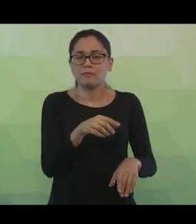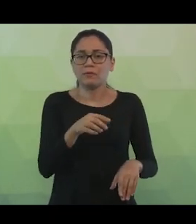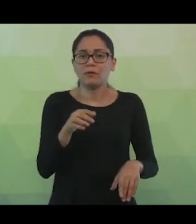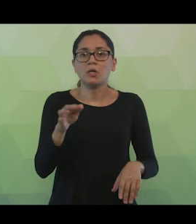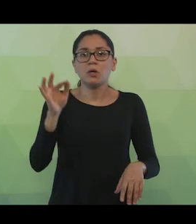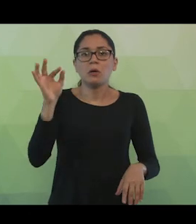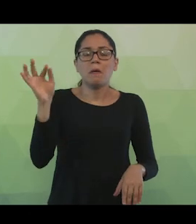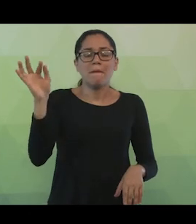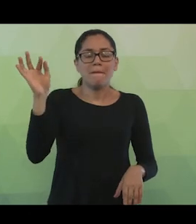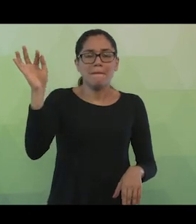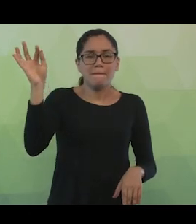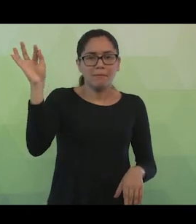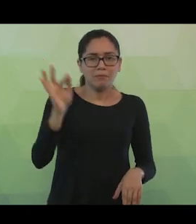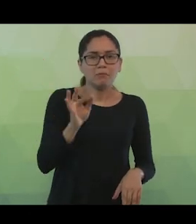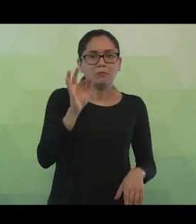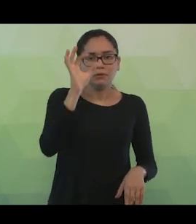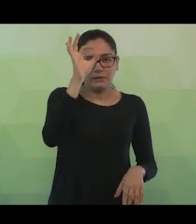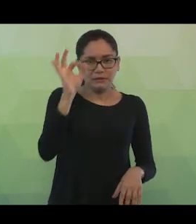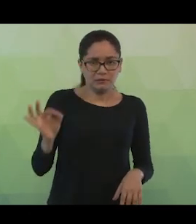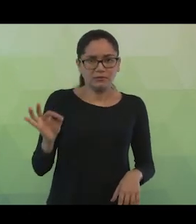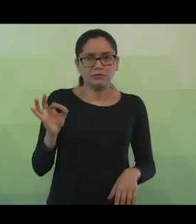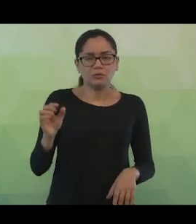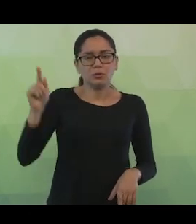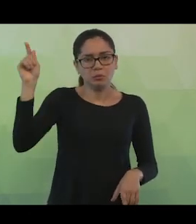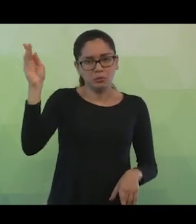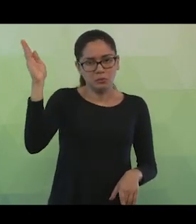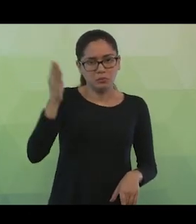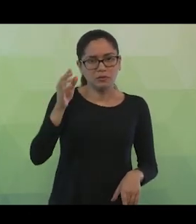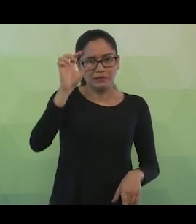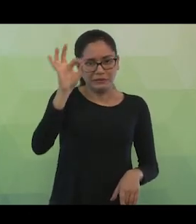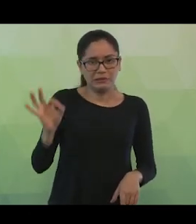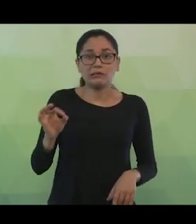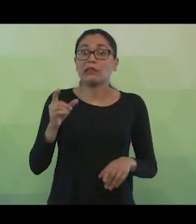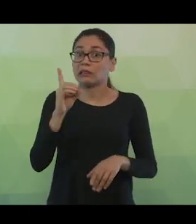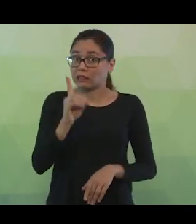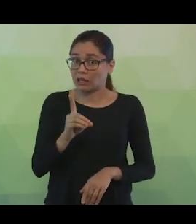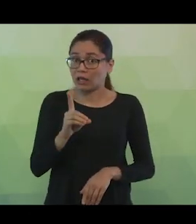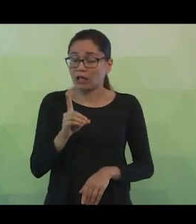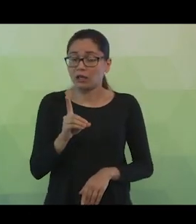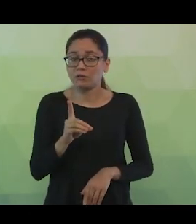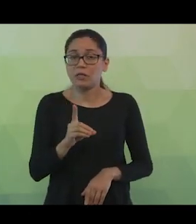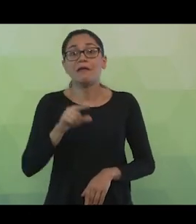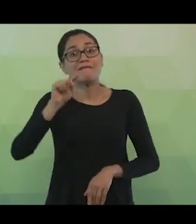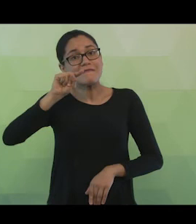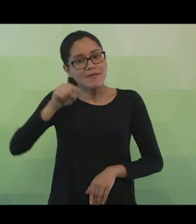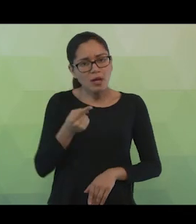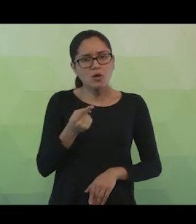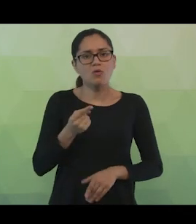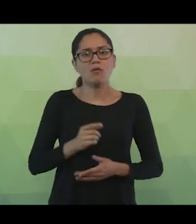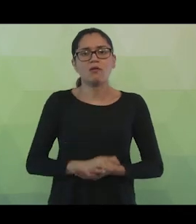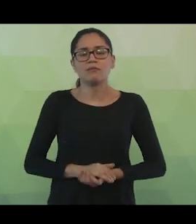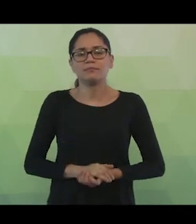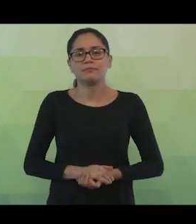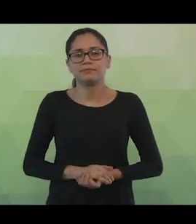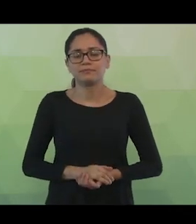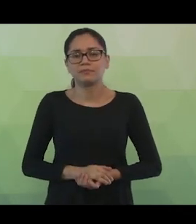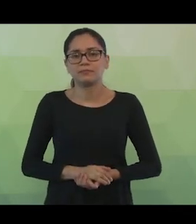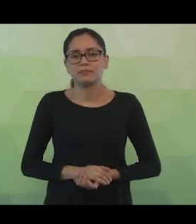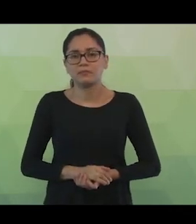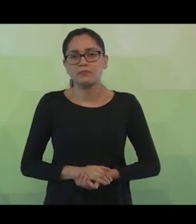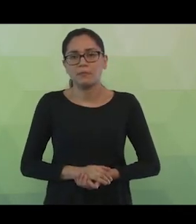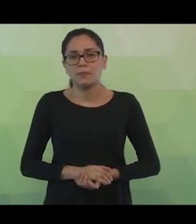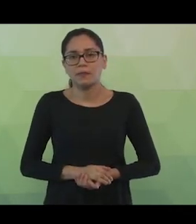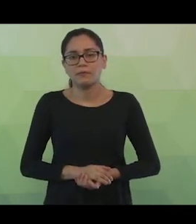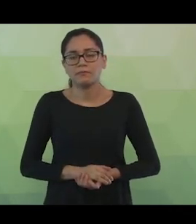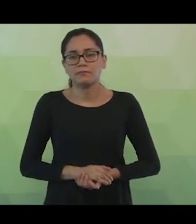de para receber uma informação do tipo inteiro, vírgula, o